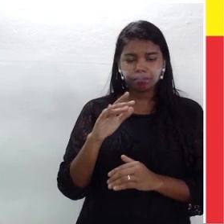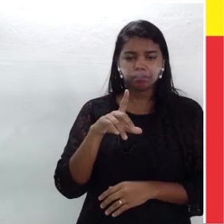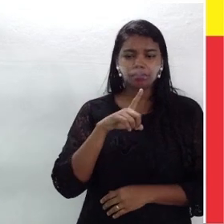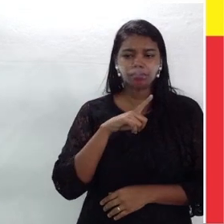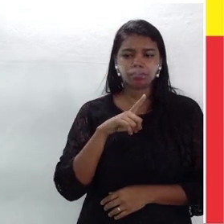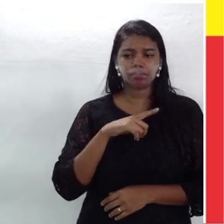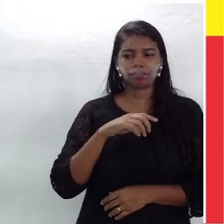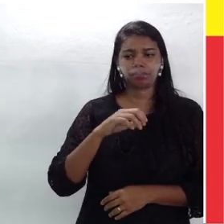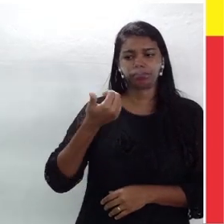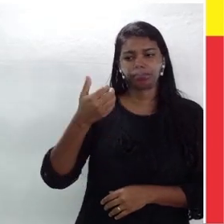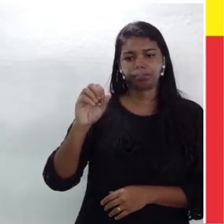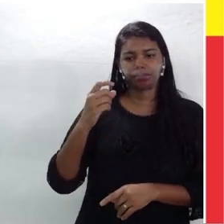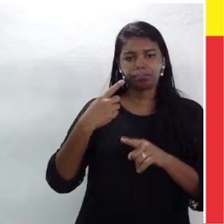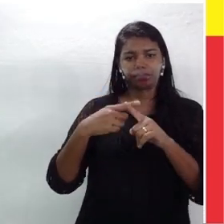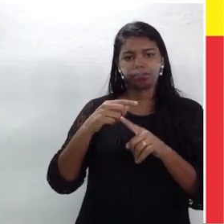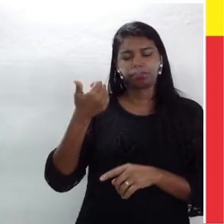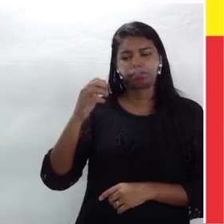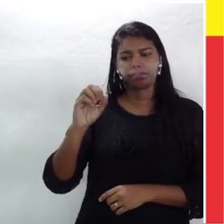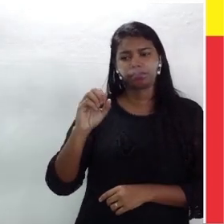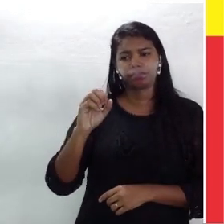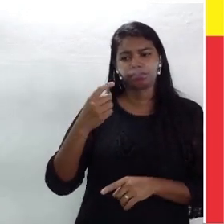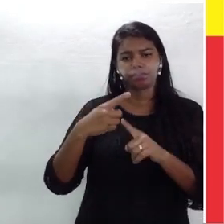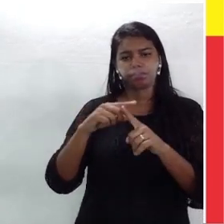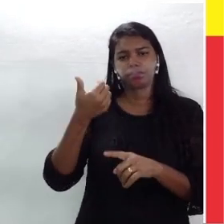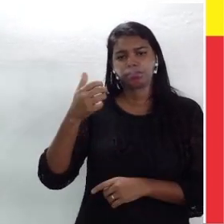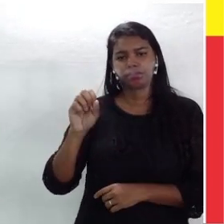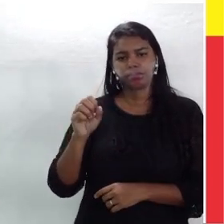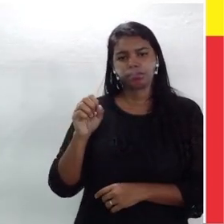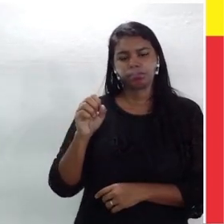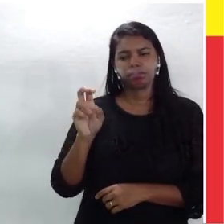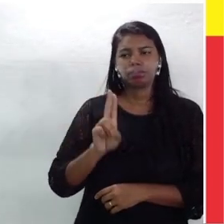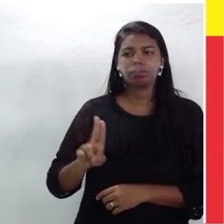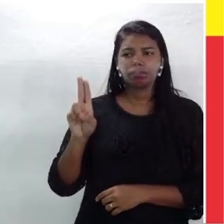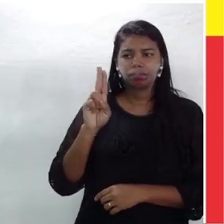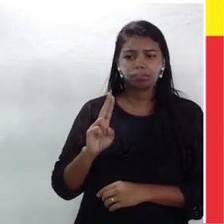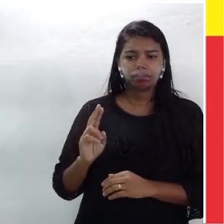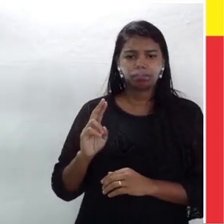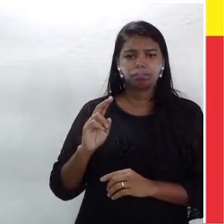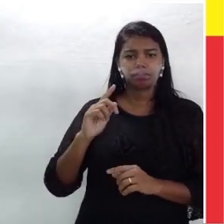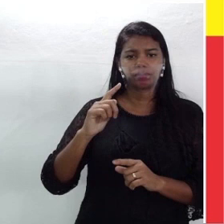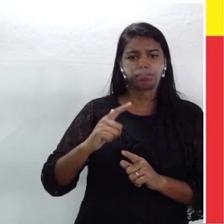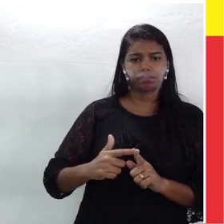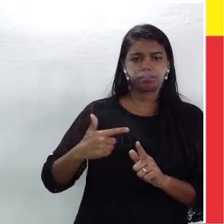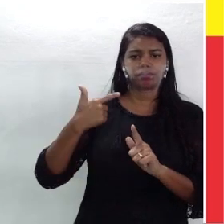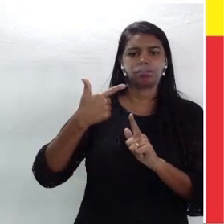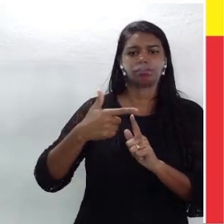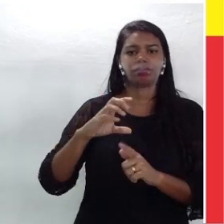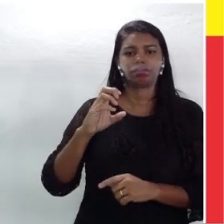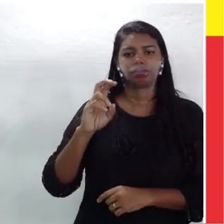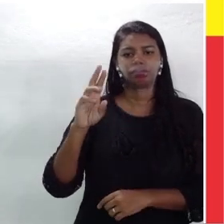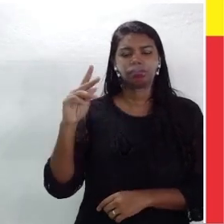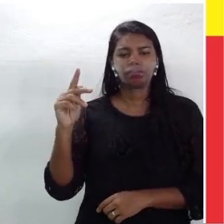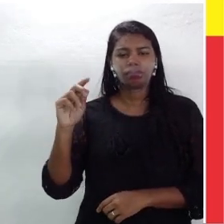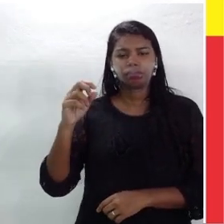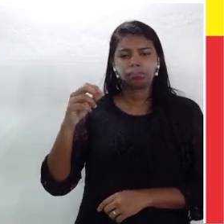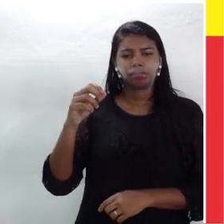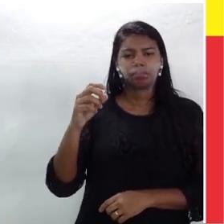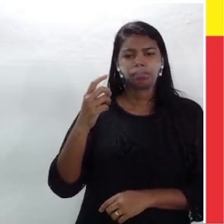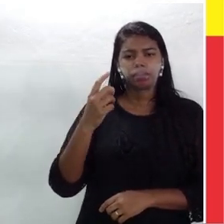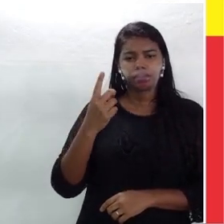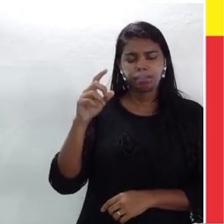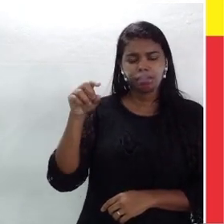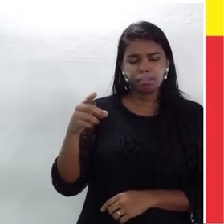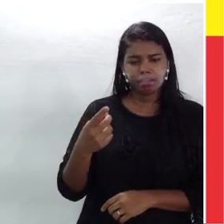ser 10 vezes 10 vezes 10. Poderia também utilizar 10 elevado ao cubo, que vai dar 1000 centímetros